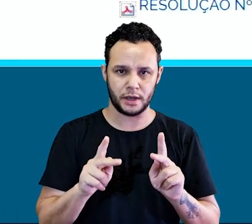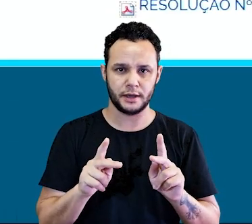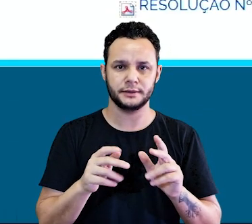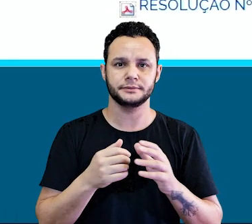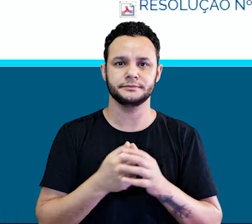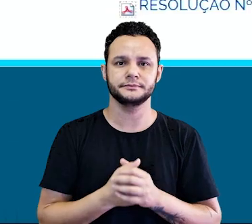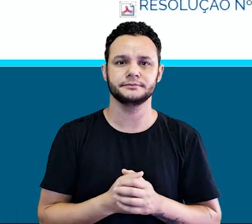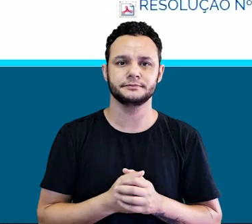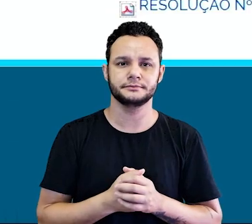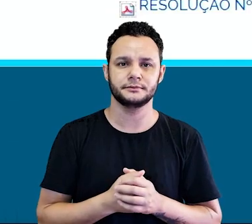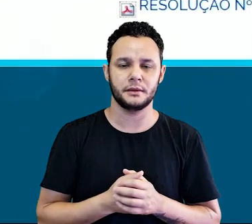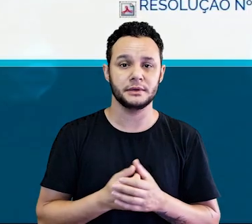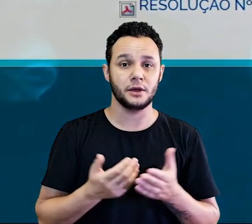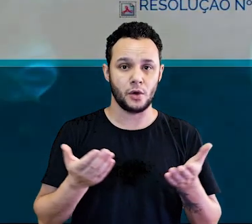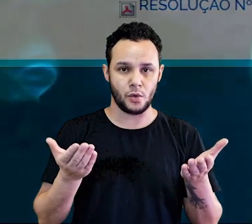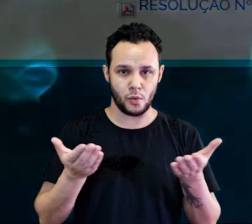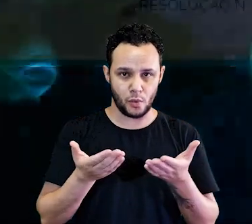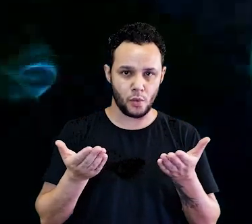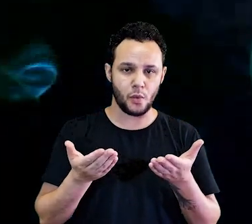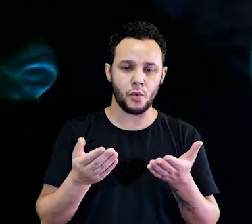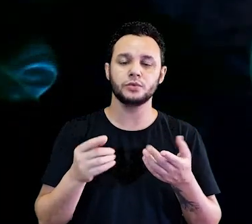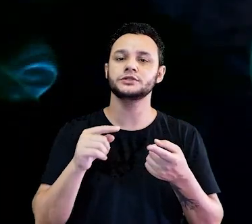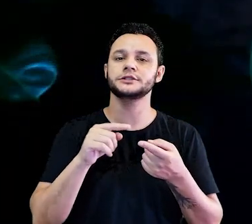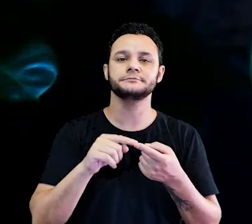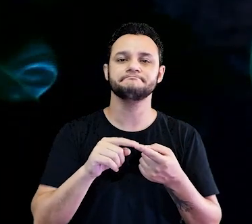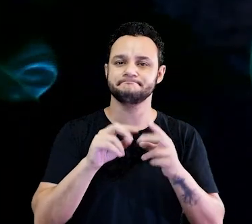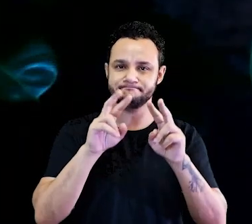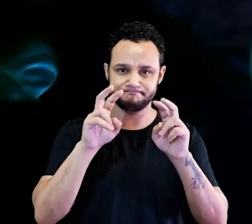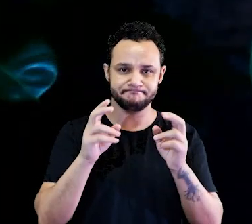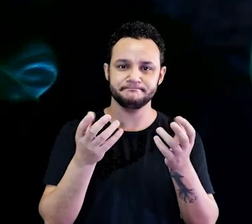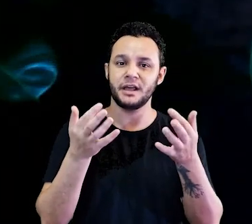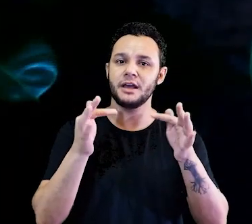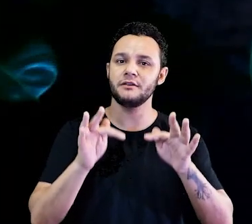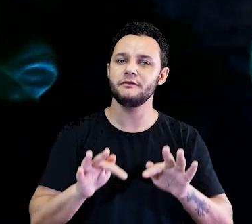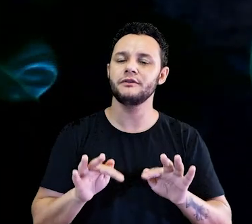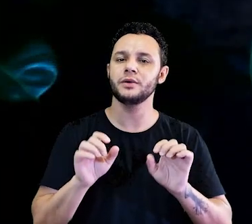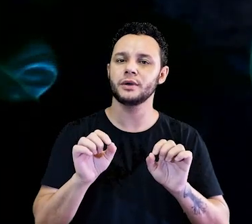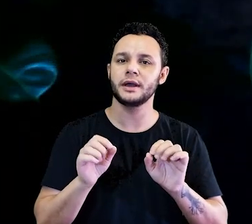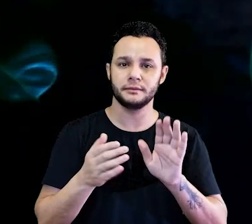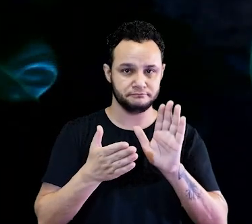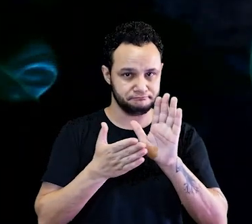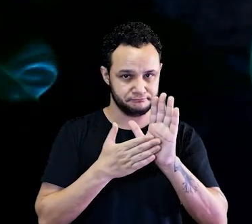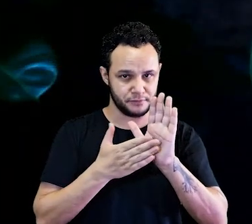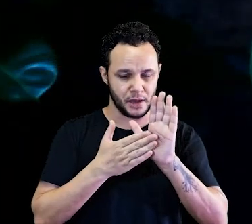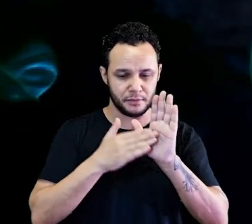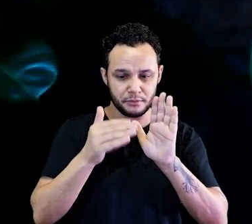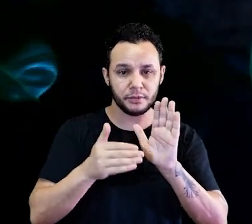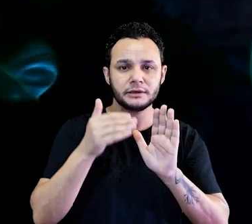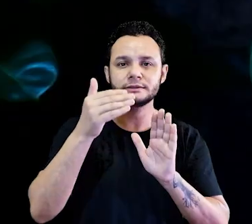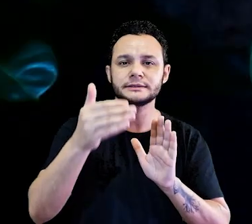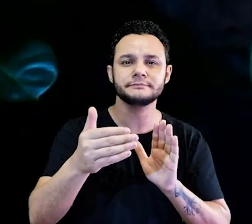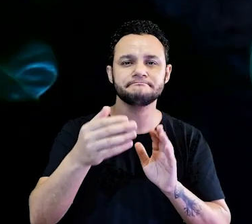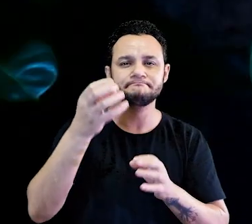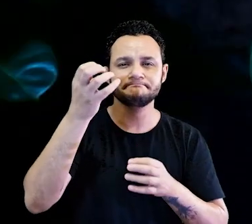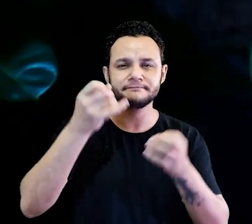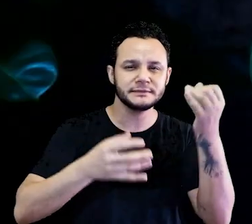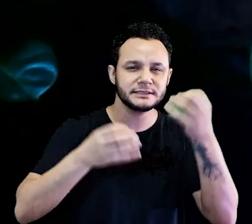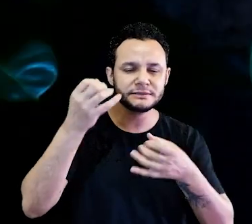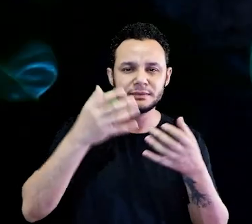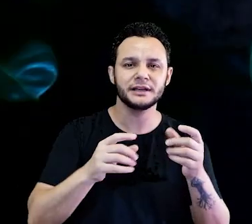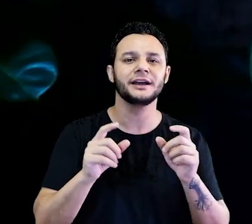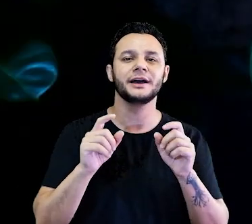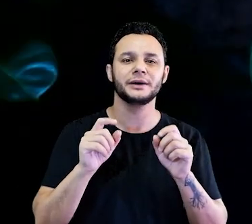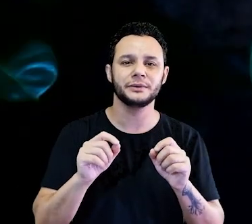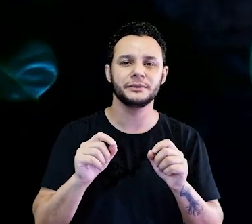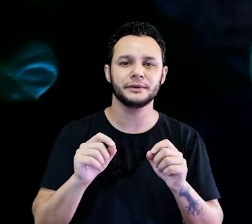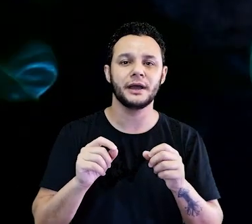Mas bem, gente, nós fechamos por aqui hoje, né? A proposta é que na próxima aula a gente converse